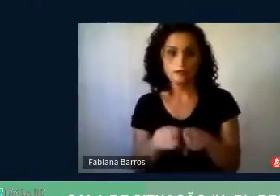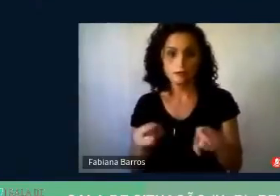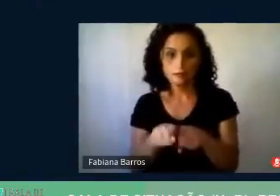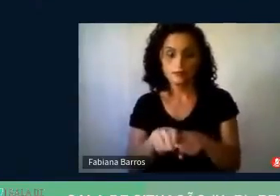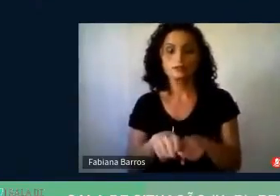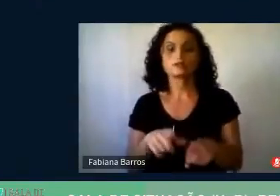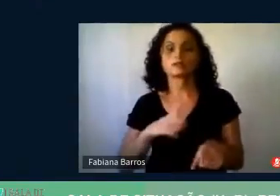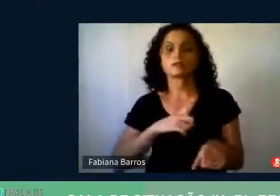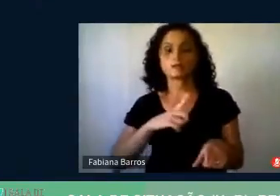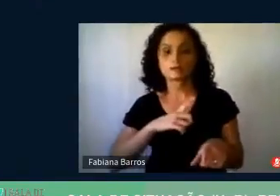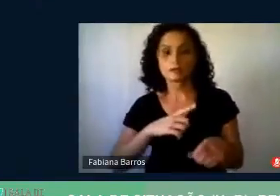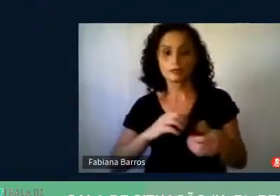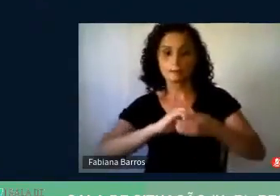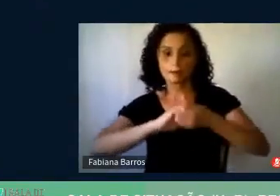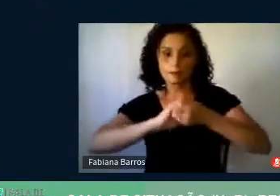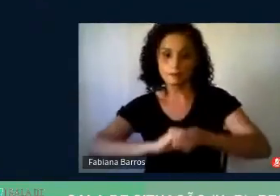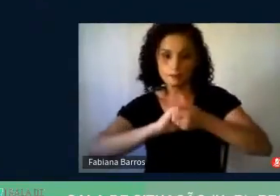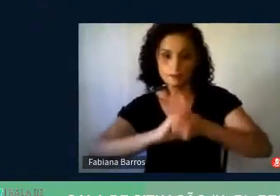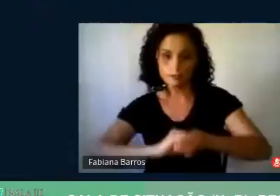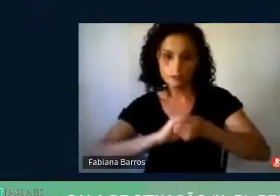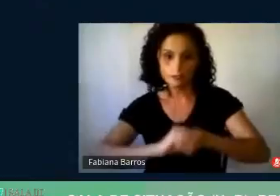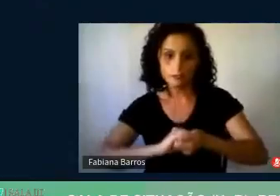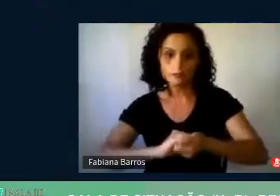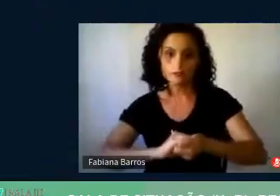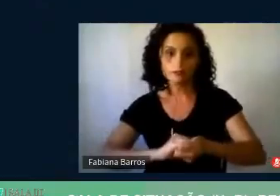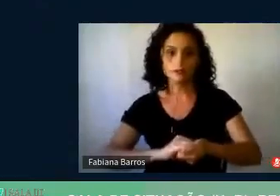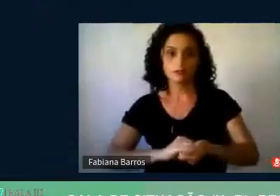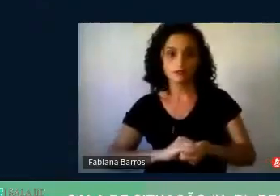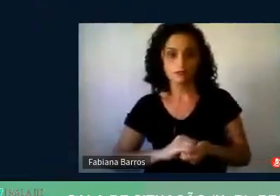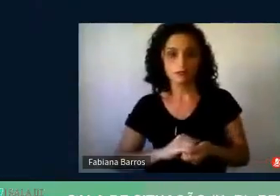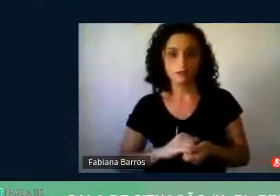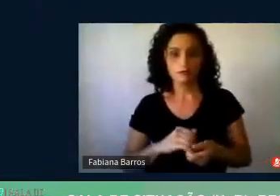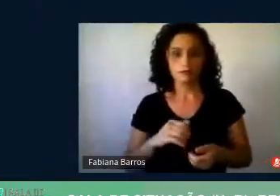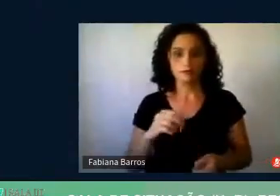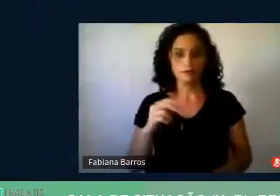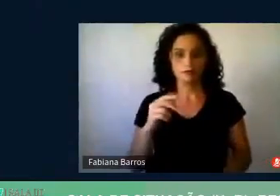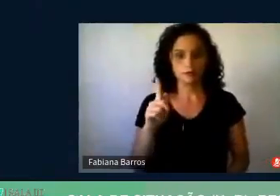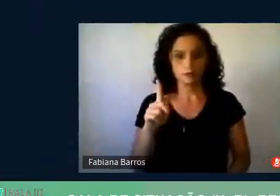estratégia de vigilância participativa, eu vou falar um pouquinho dela, e a gente tem produzido